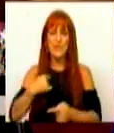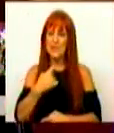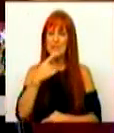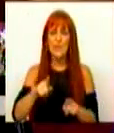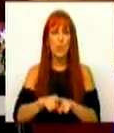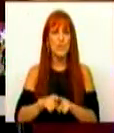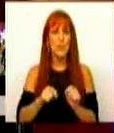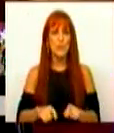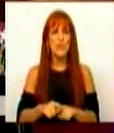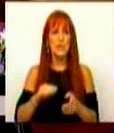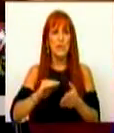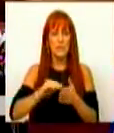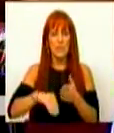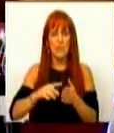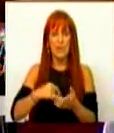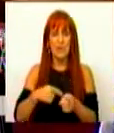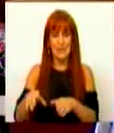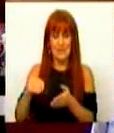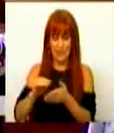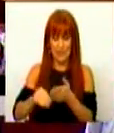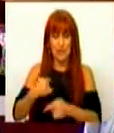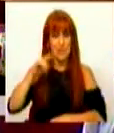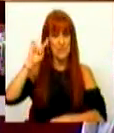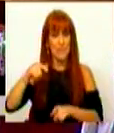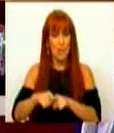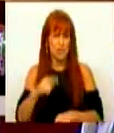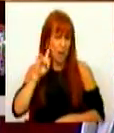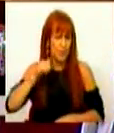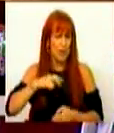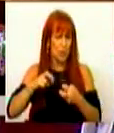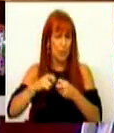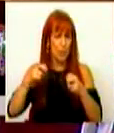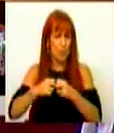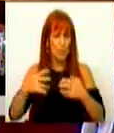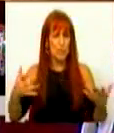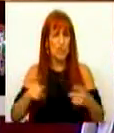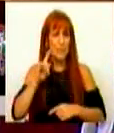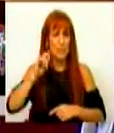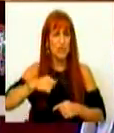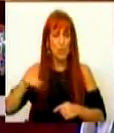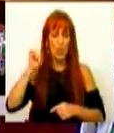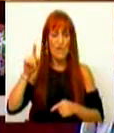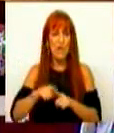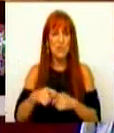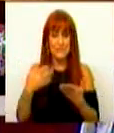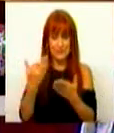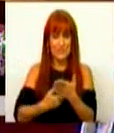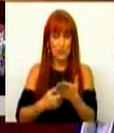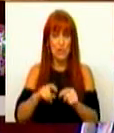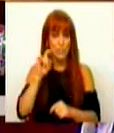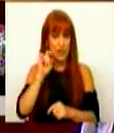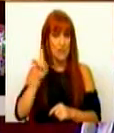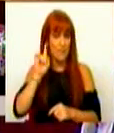o interesse da petição que subscrevem, reconhecendo a pertinência do problema e, sobretudo, os valores que merecem